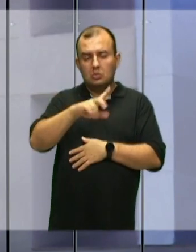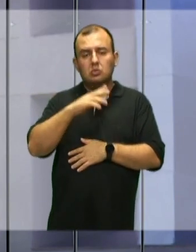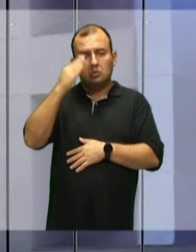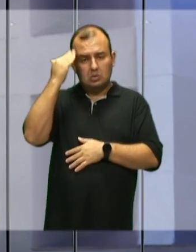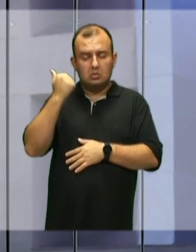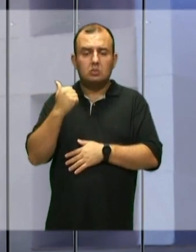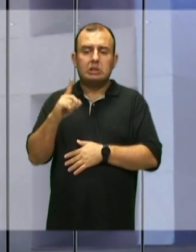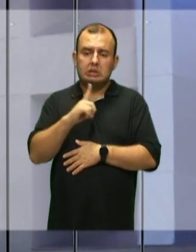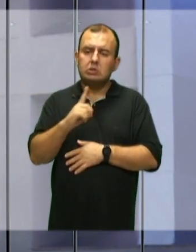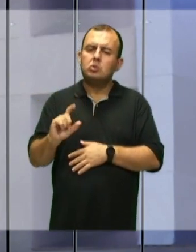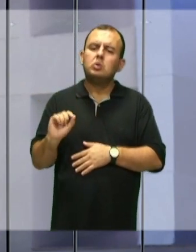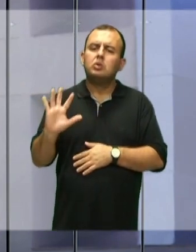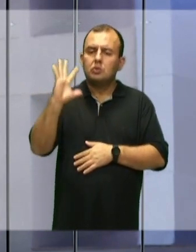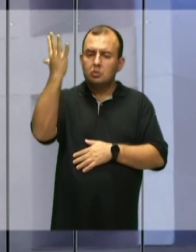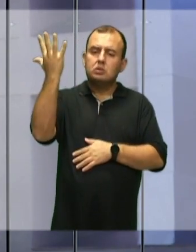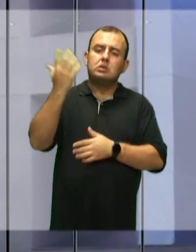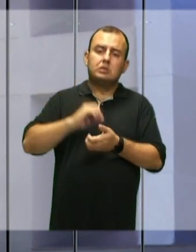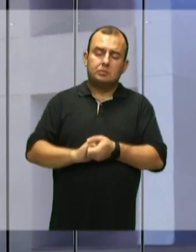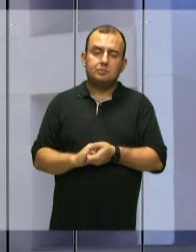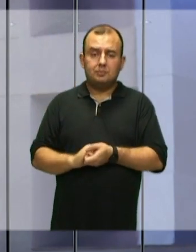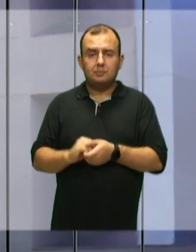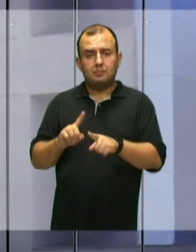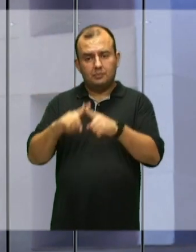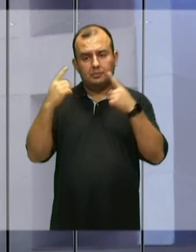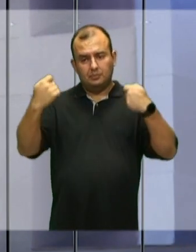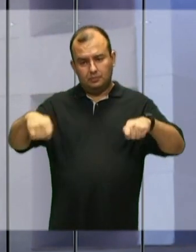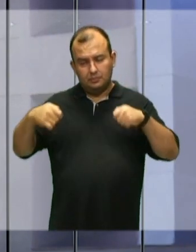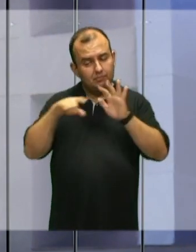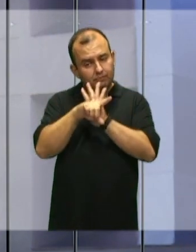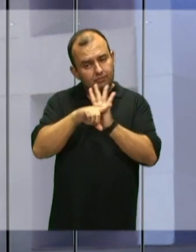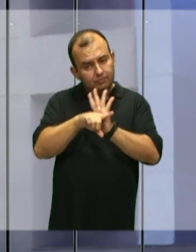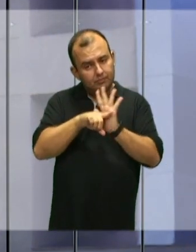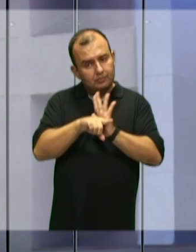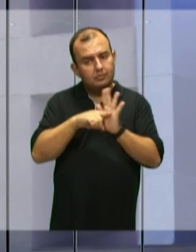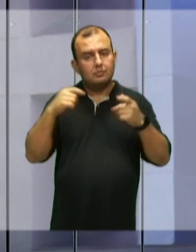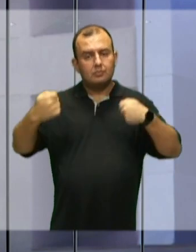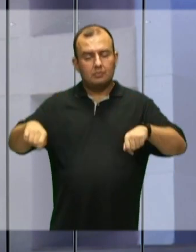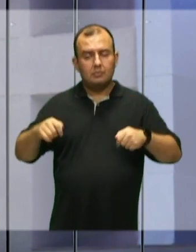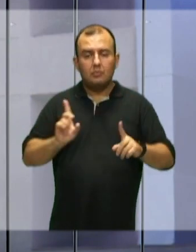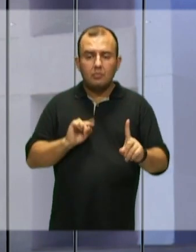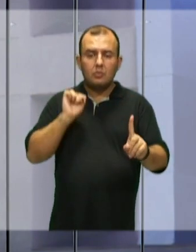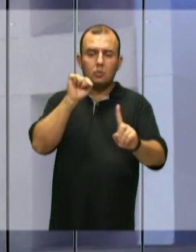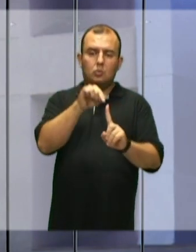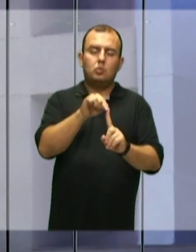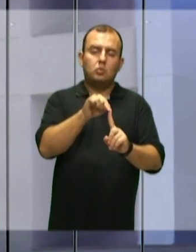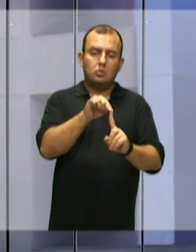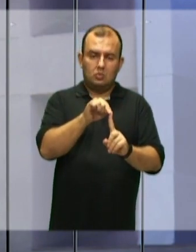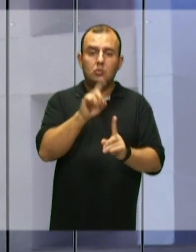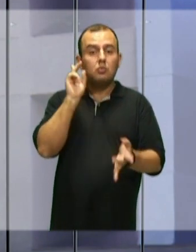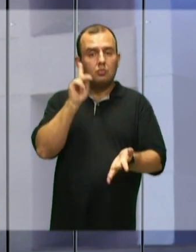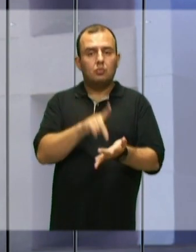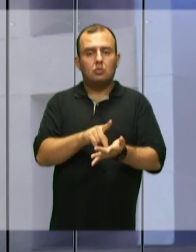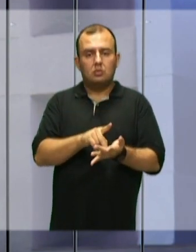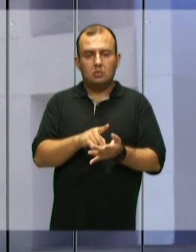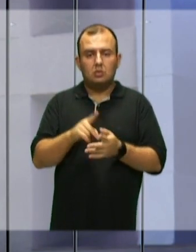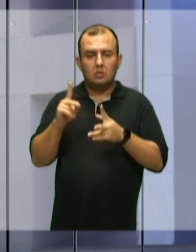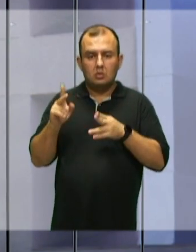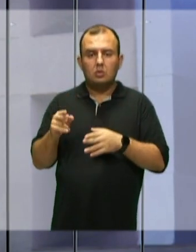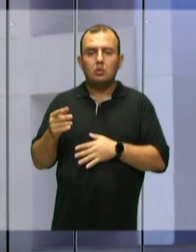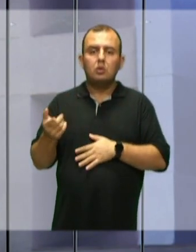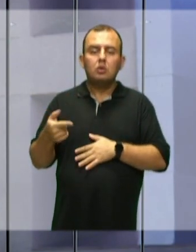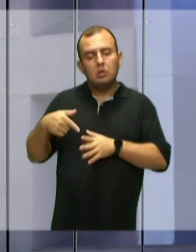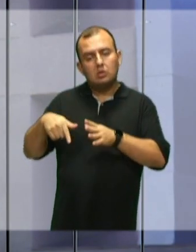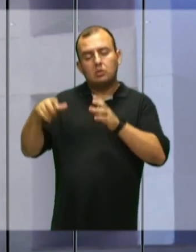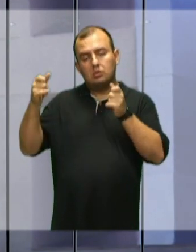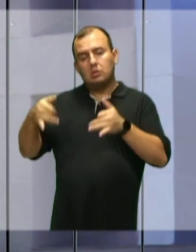realmente do que tava acontecendo mas precisa ser investigado para que tenha um objetivo para que tenha um fato aquilo que eu falei na na questão